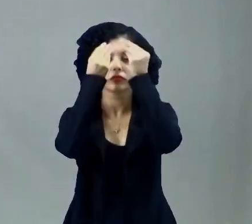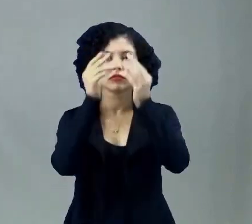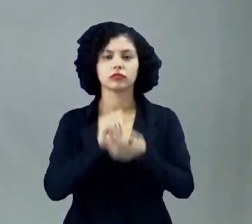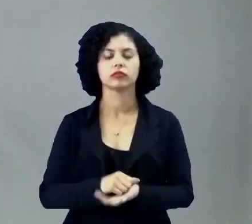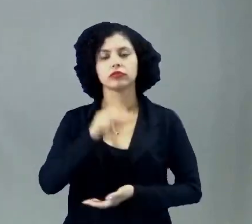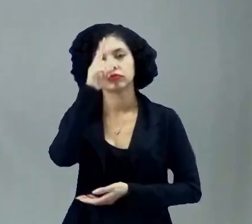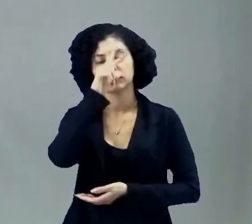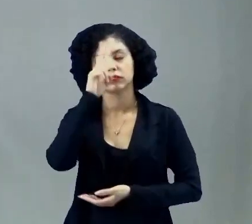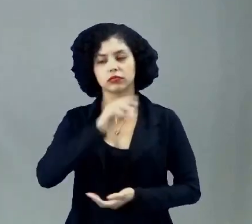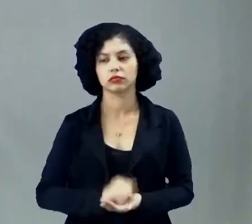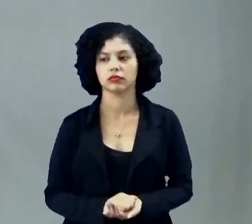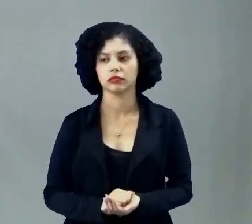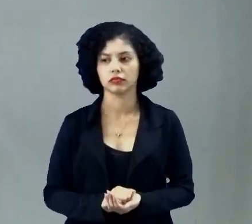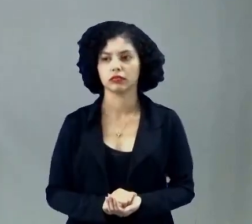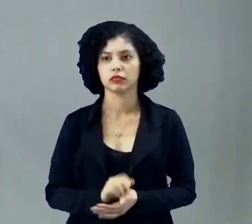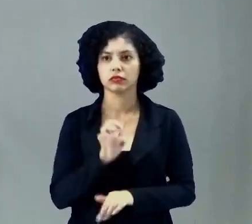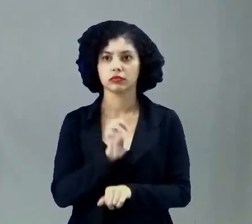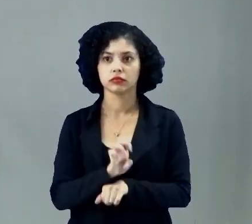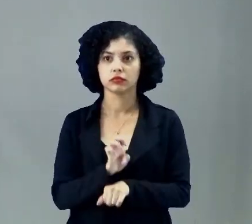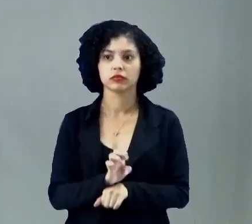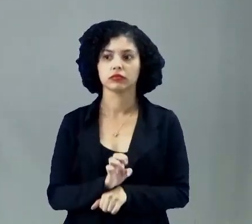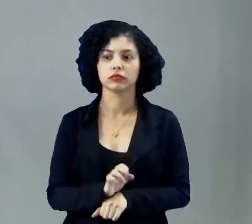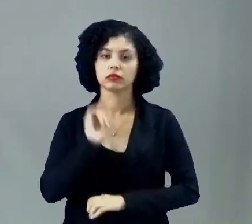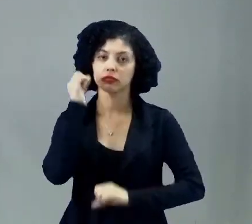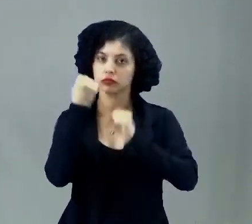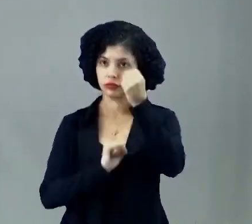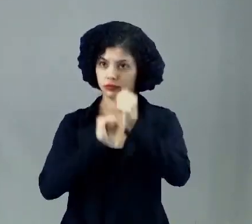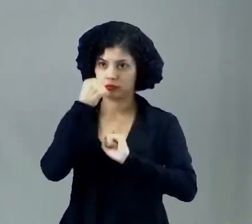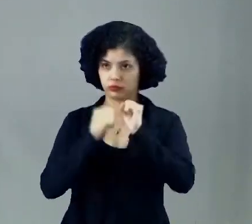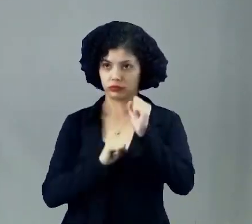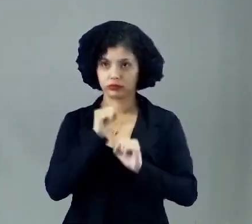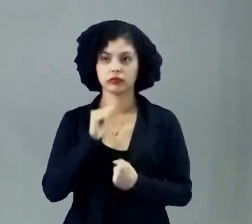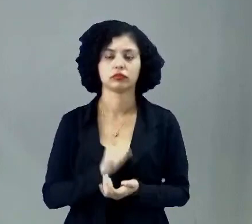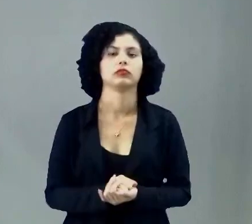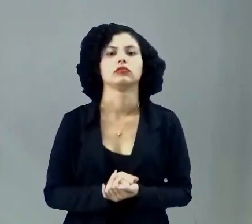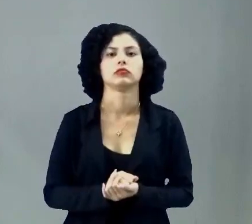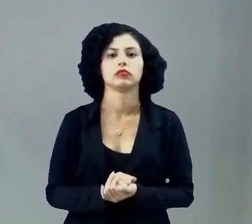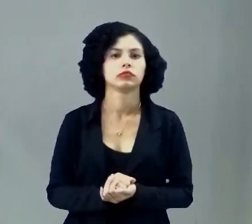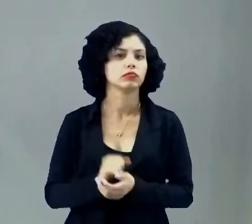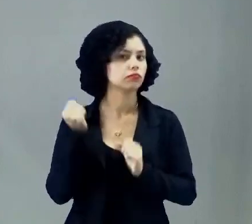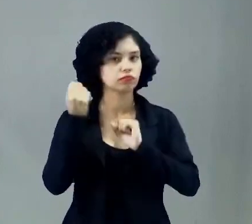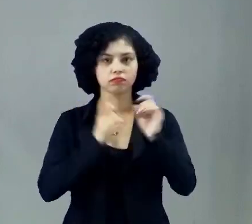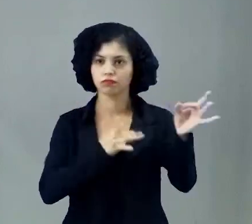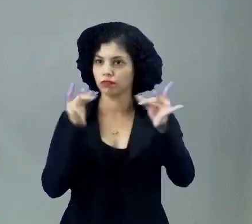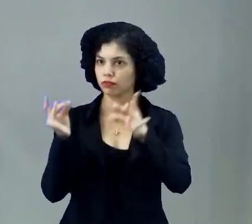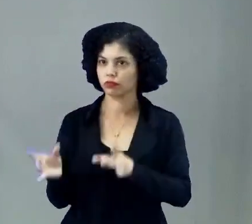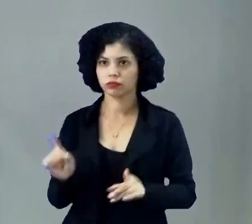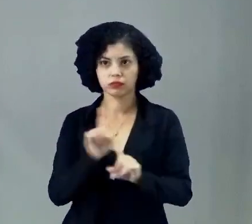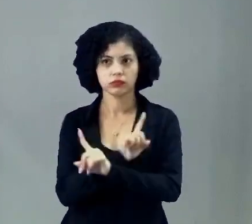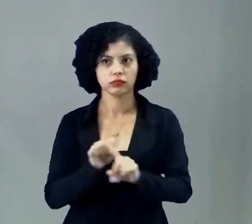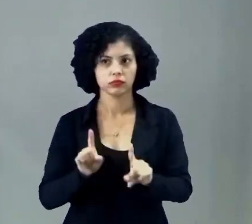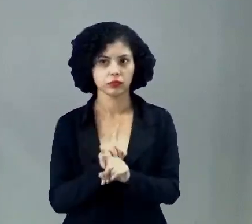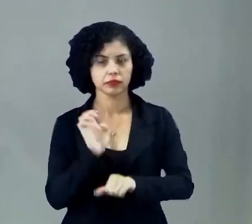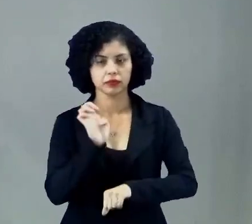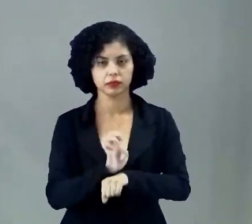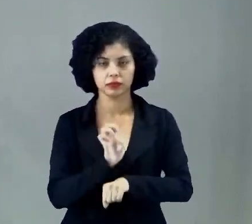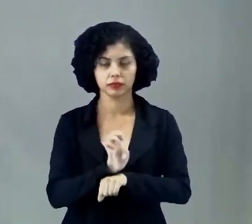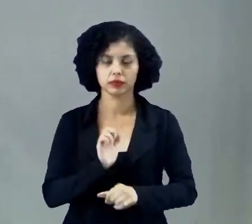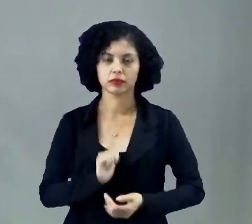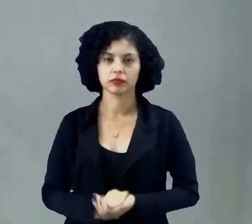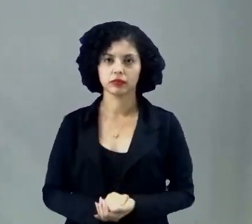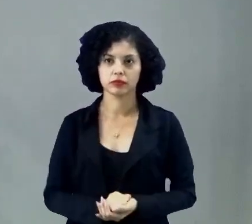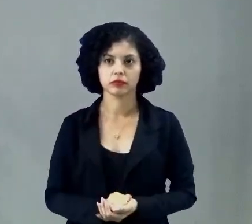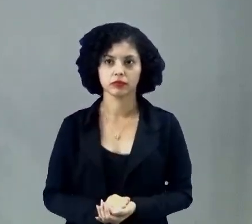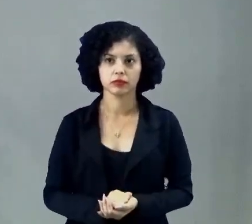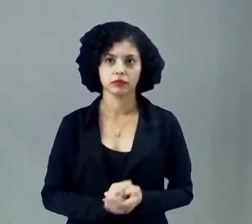pouco a respeito disso, o Estado ele não é uma indústria, o Estado ele não é um comércio, né? O Estado